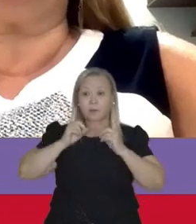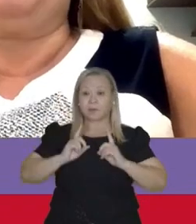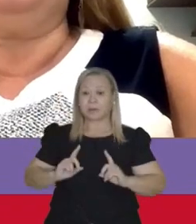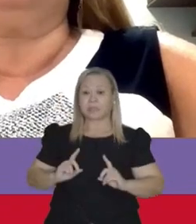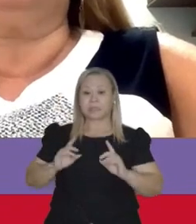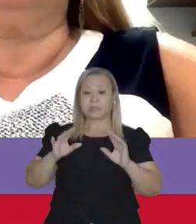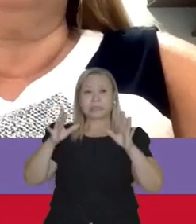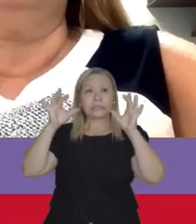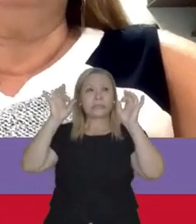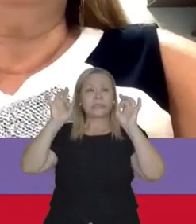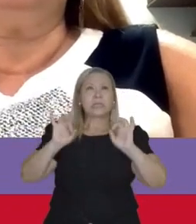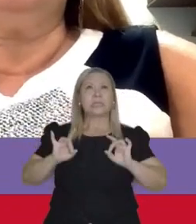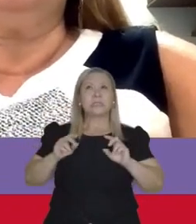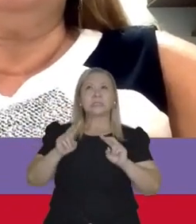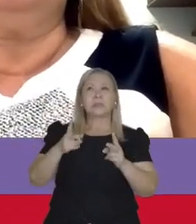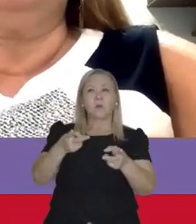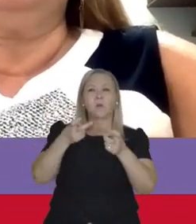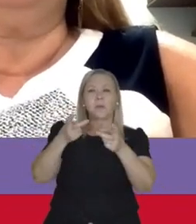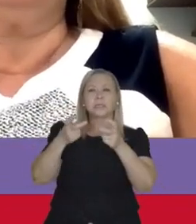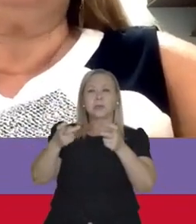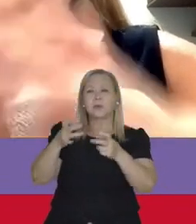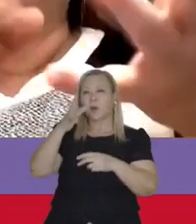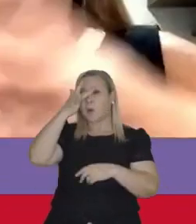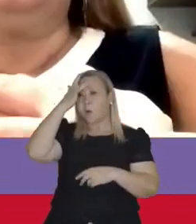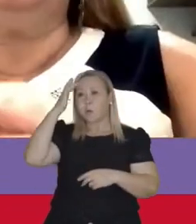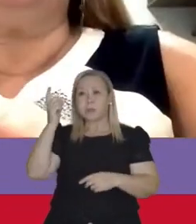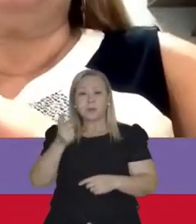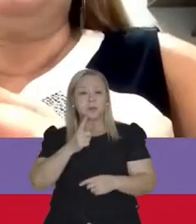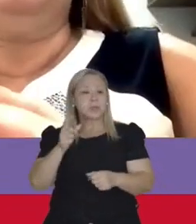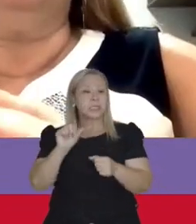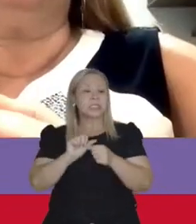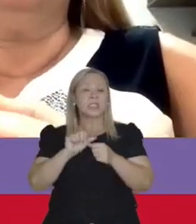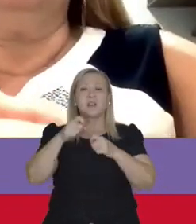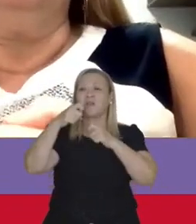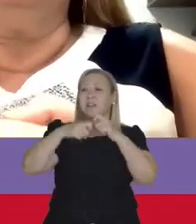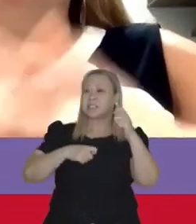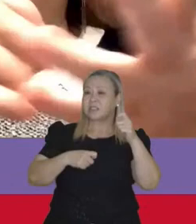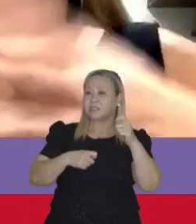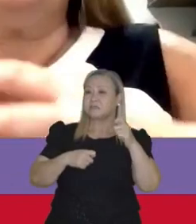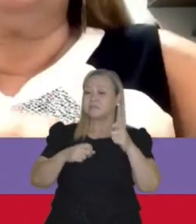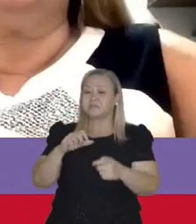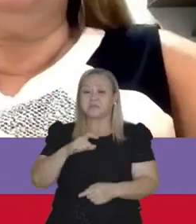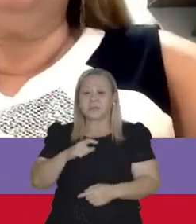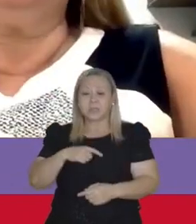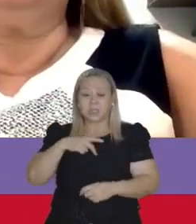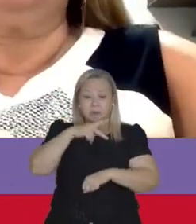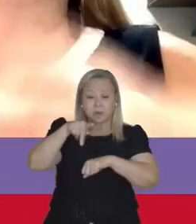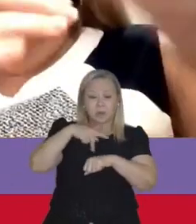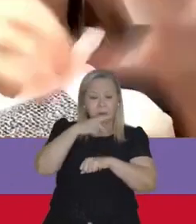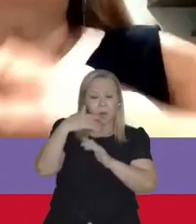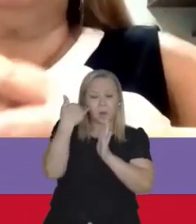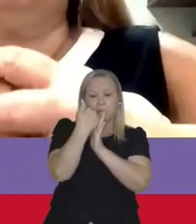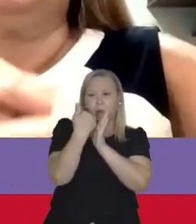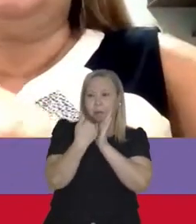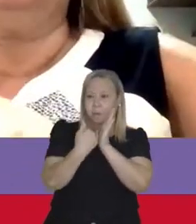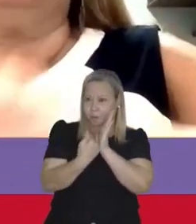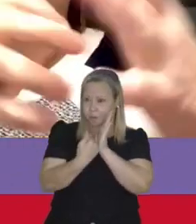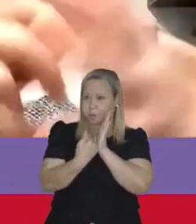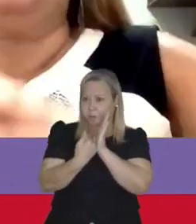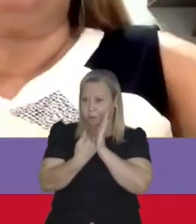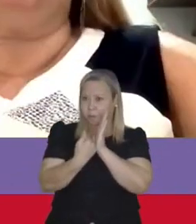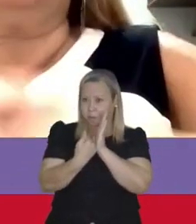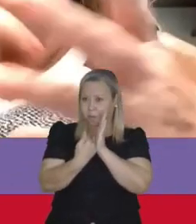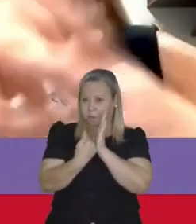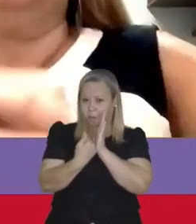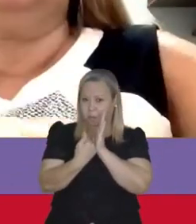pessoas assexuadas, né? Nós temos ainda no país muitos programas, né, embora isso seja